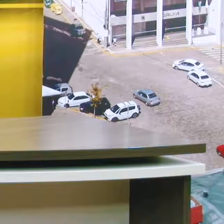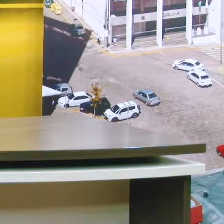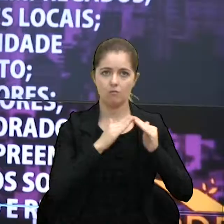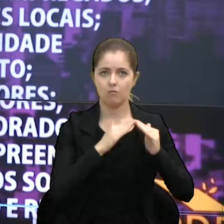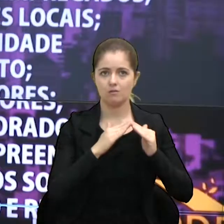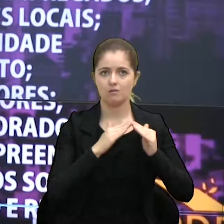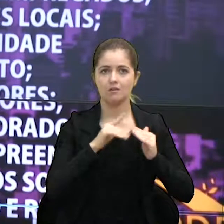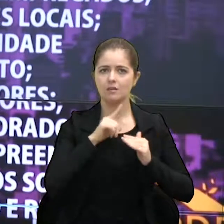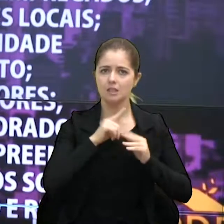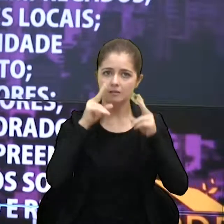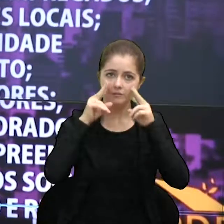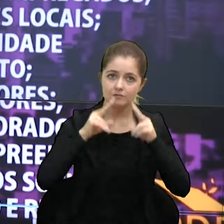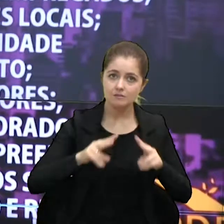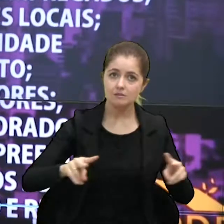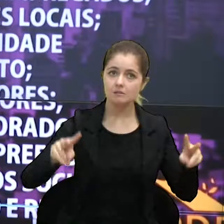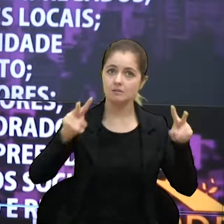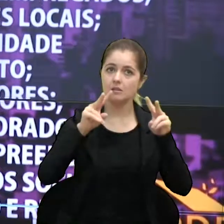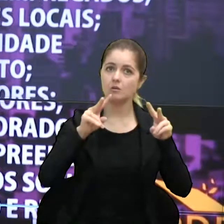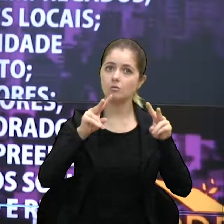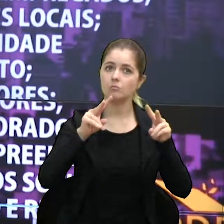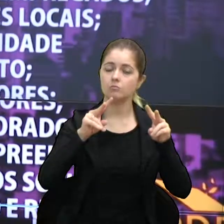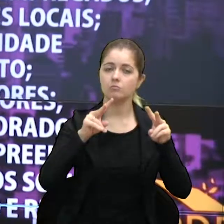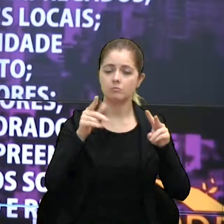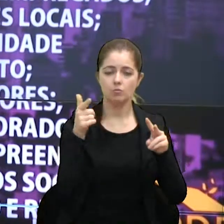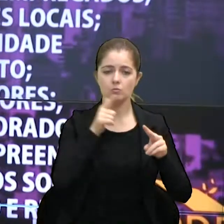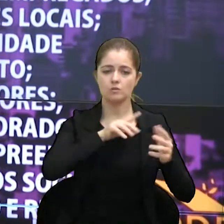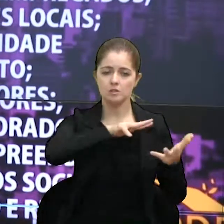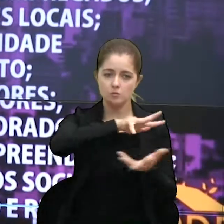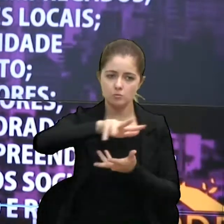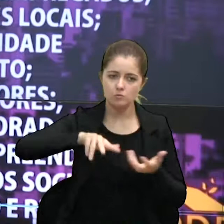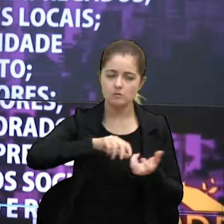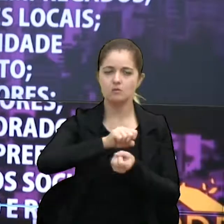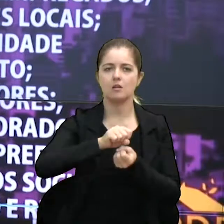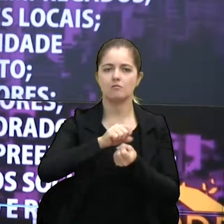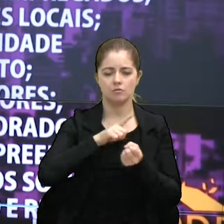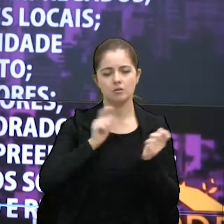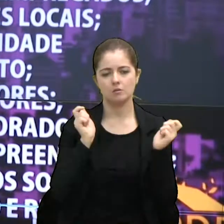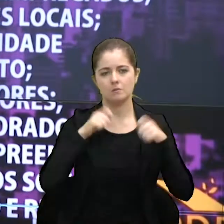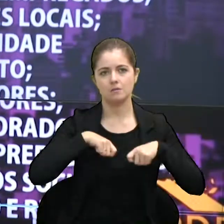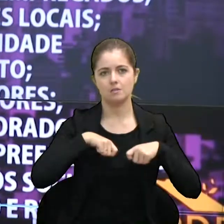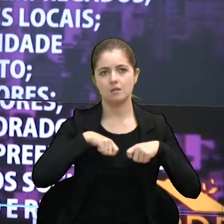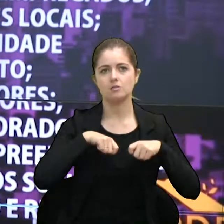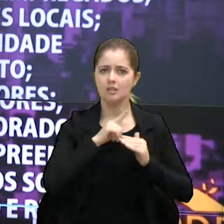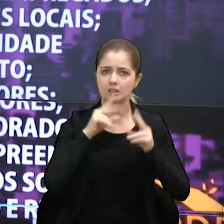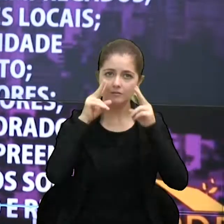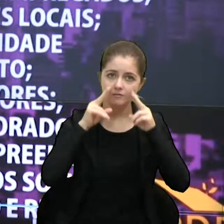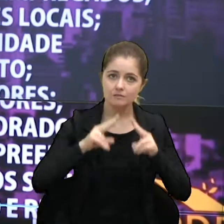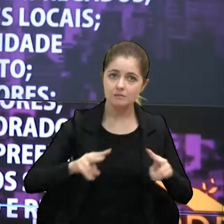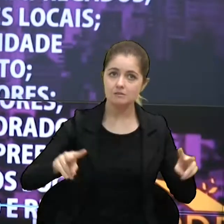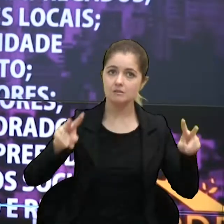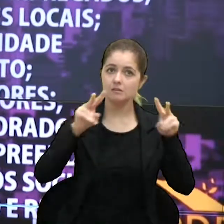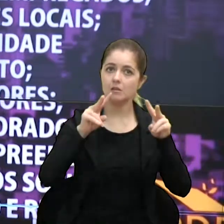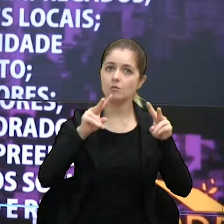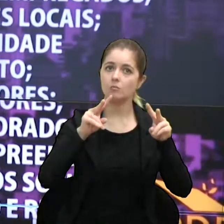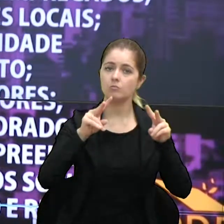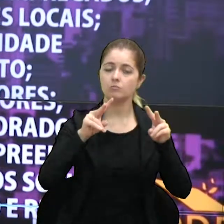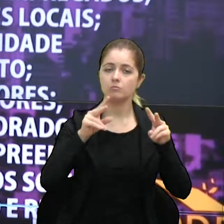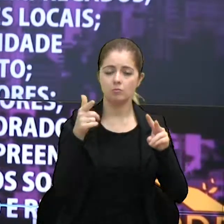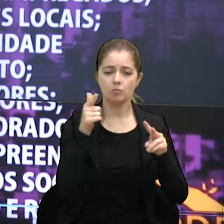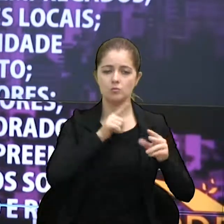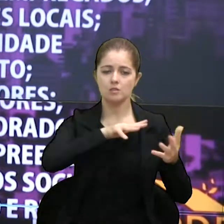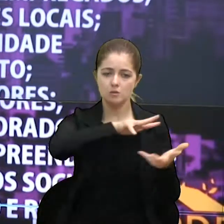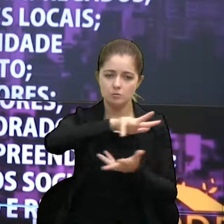Guerra. De autoria do vereador Rodrigo Beltrão, do PT, o projeto de lei, que institui desconto no IPTU para as